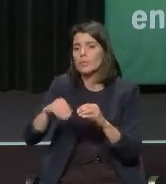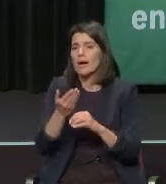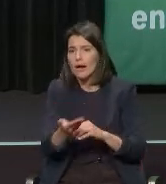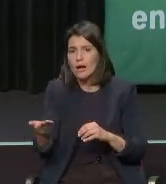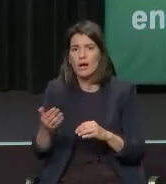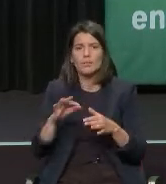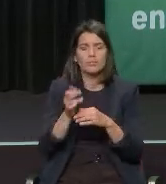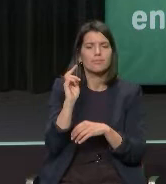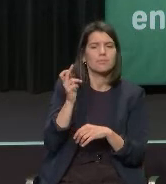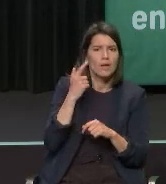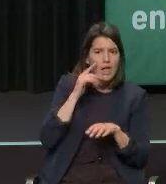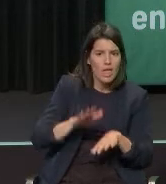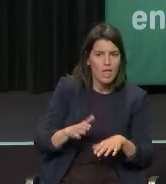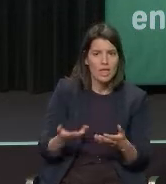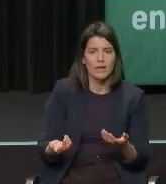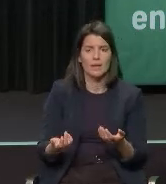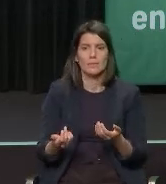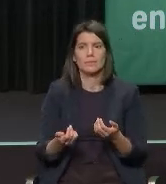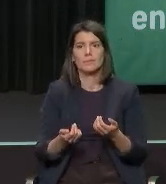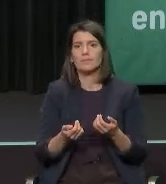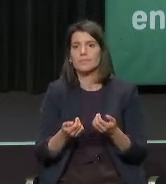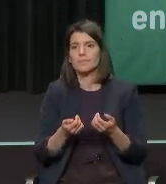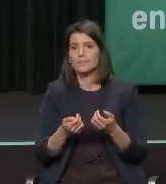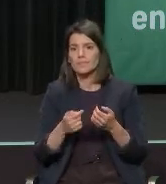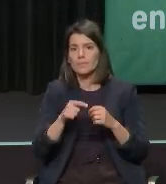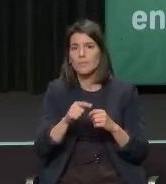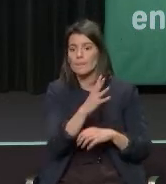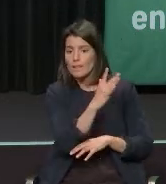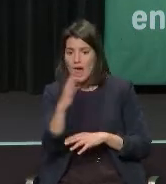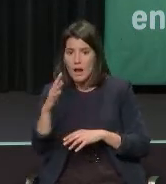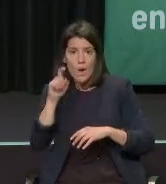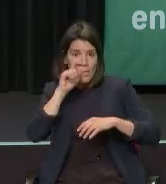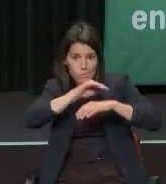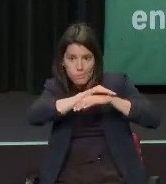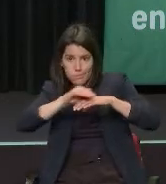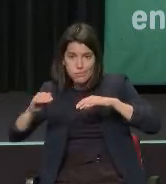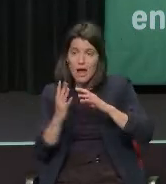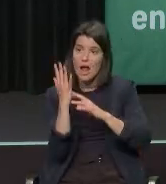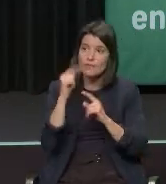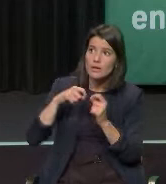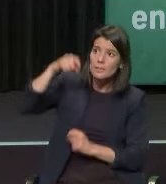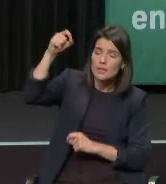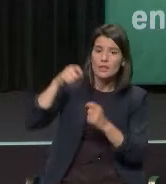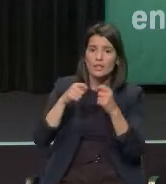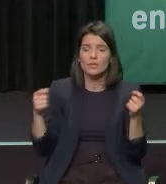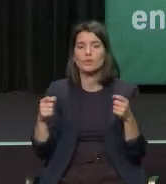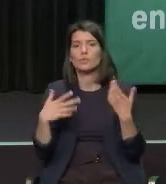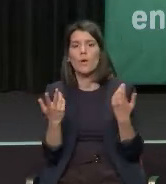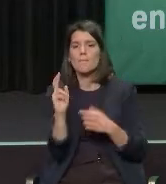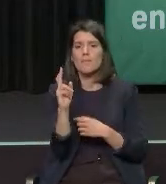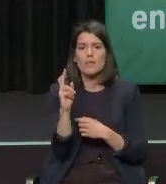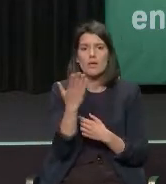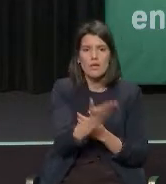a idade, com os graus de cobertura arbórea, a dimensão das árvores, da produção, os volumes de madeira que